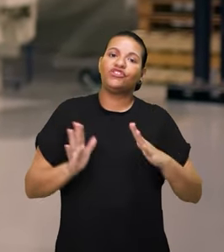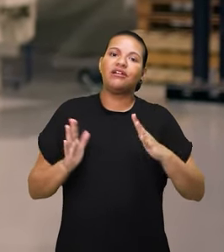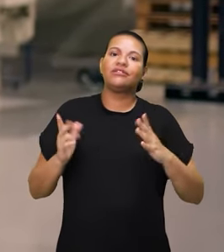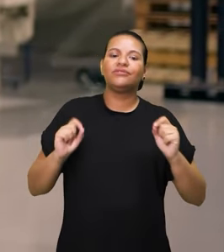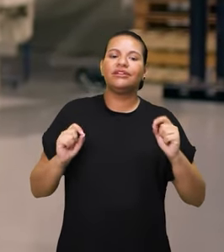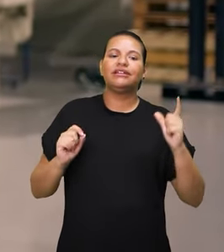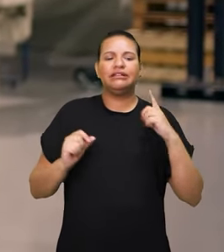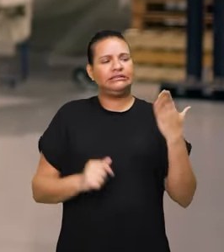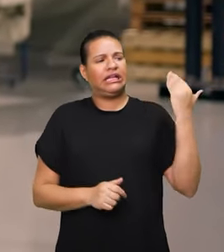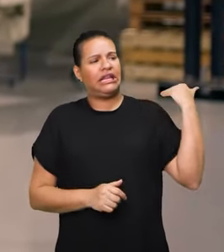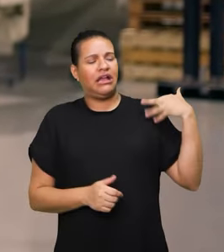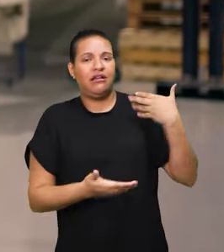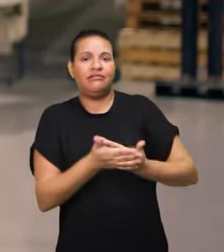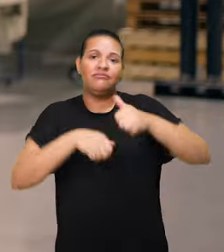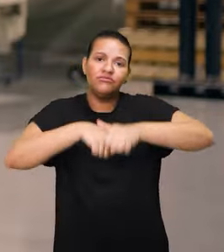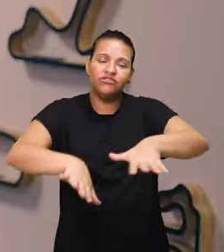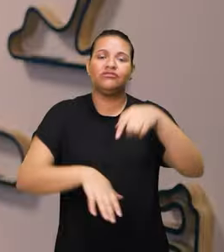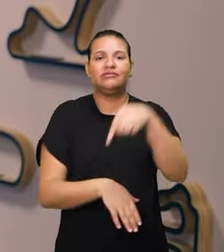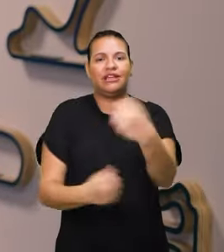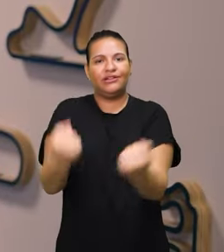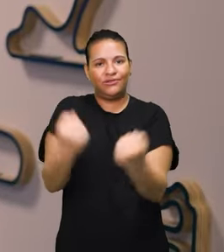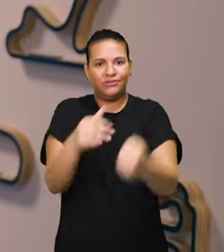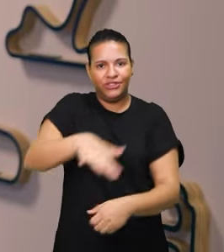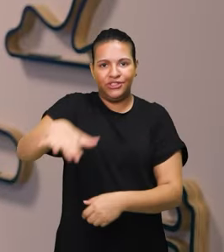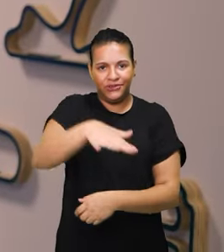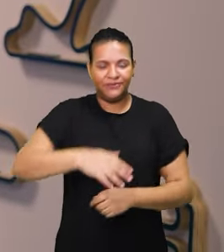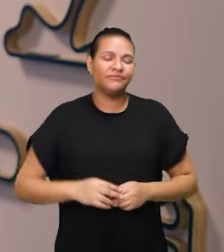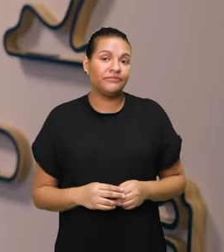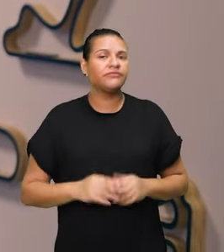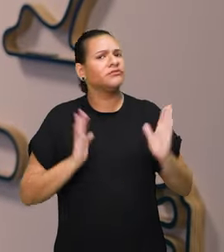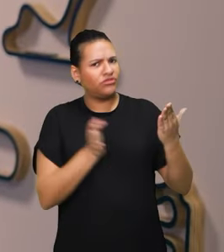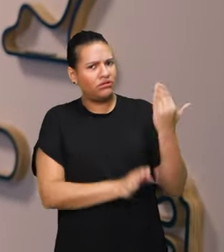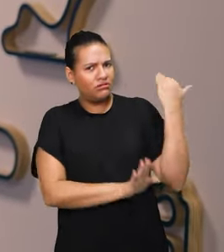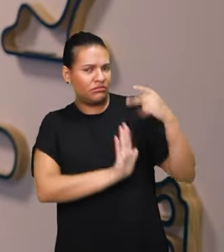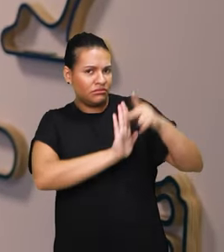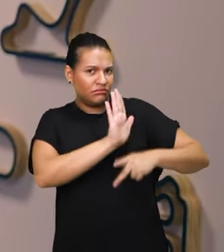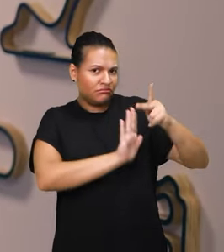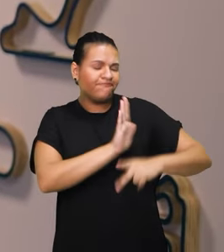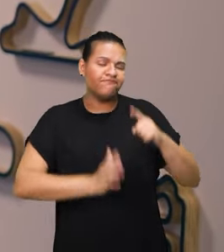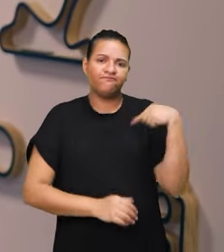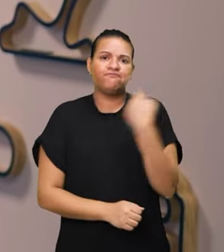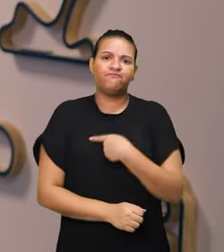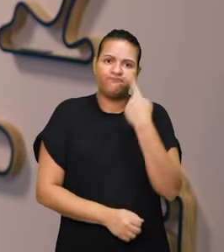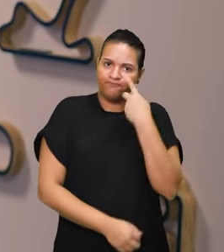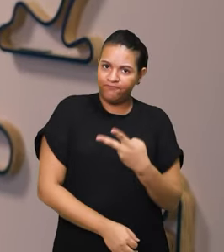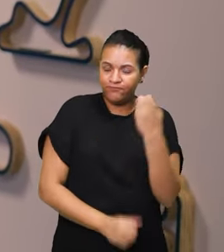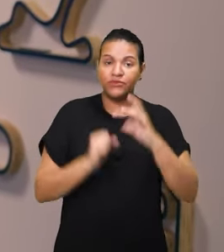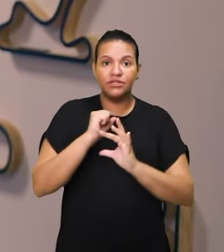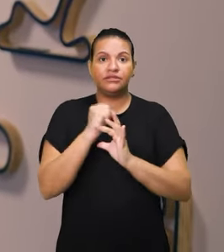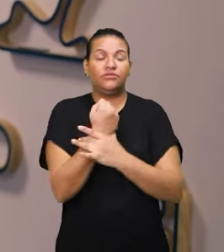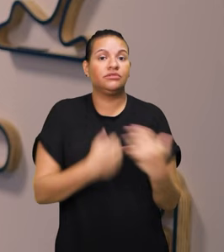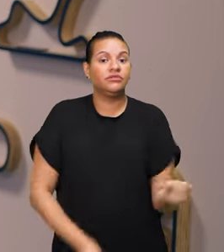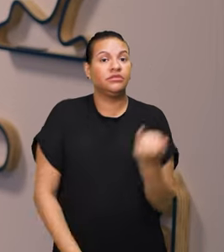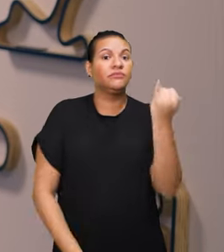tá transbordando hoje para pro segmento automotivo desde lá do início do projeto a gente olhou muito para essa parte de segurança né a gente sabe em